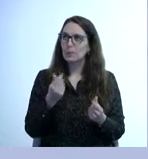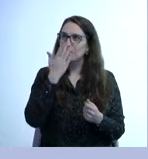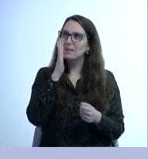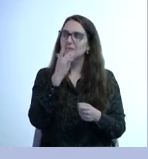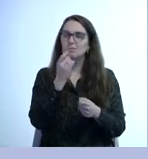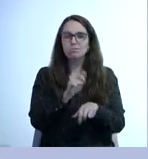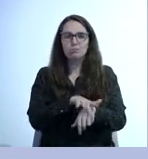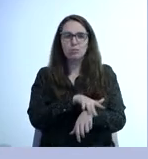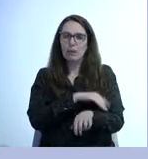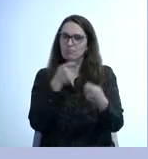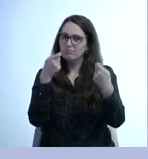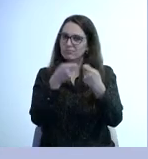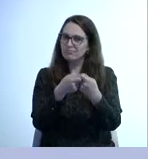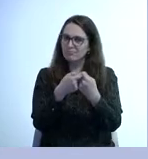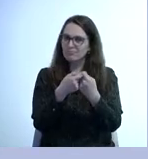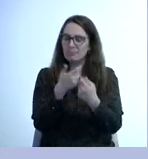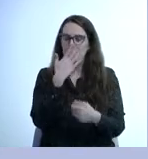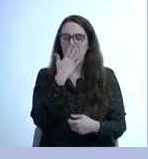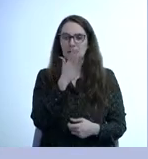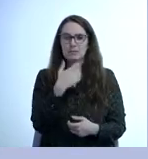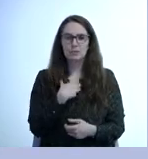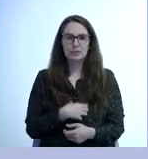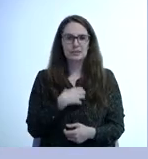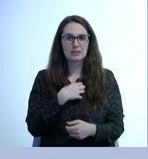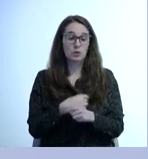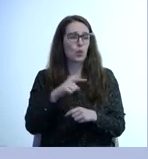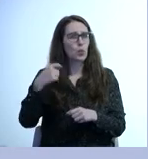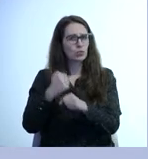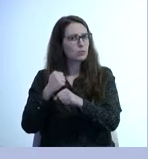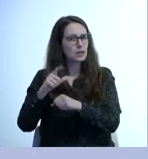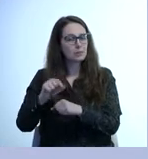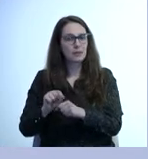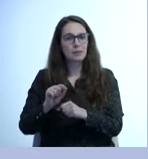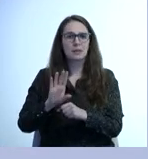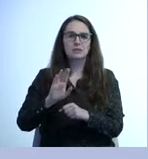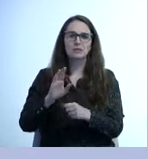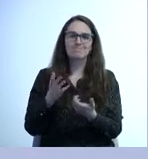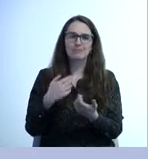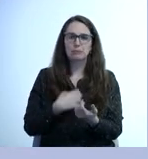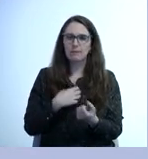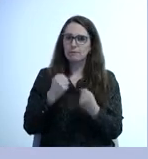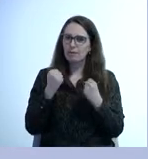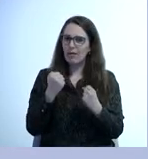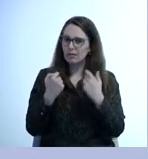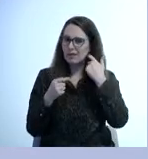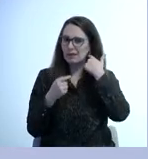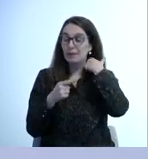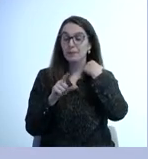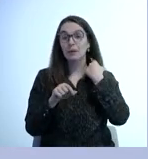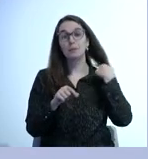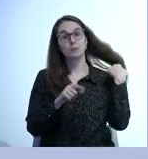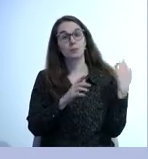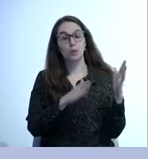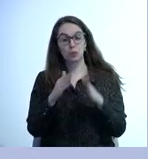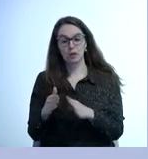poética, que também obviamente existe na outra obra e na obra da arquitetura, e outros aspectos que me pareciam,